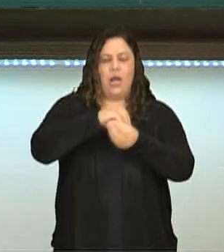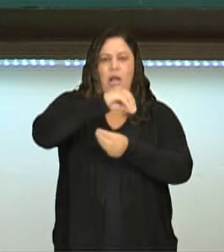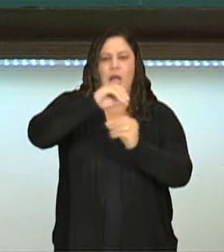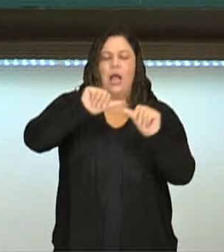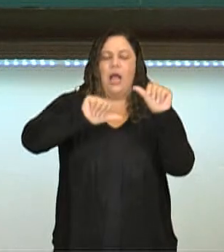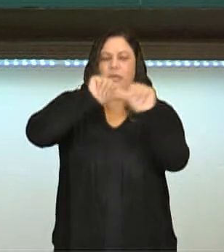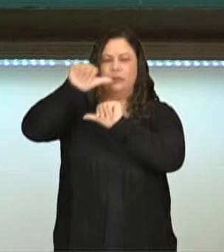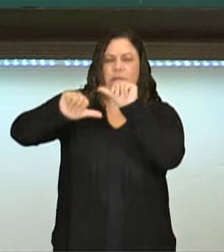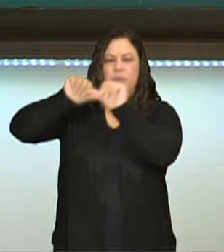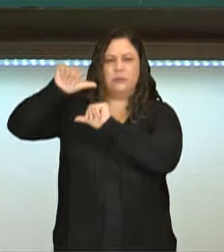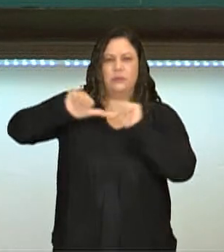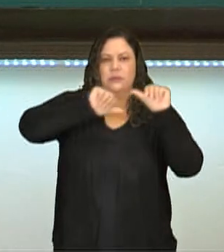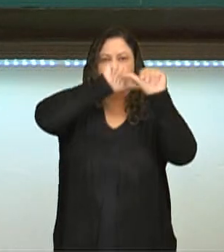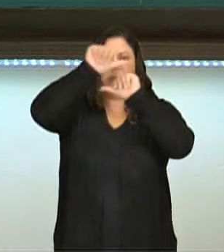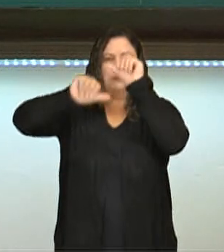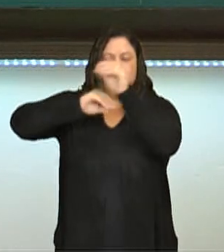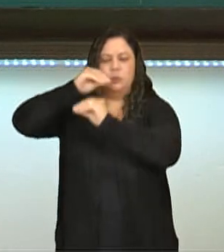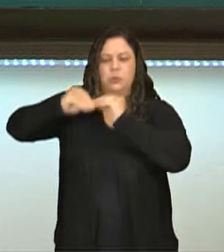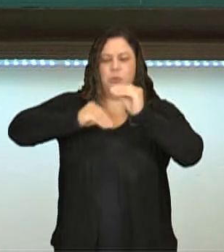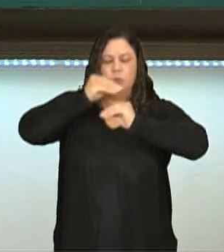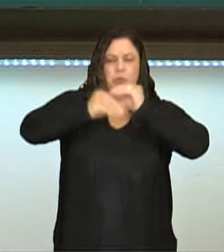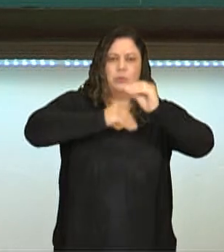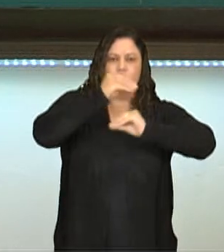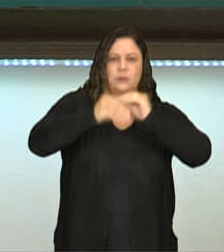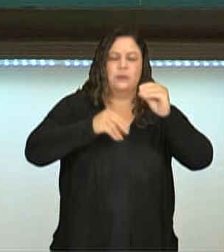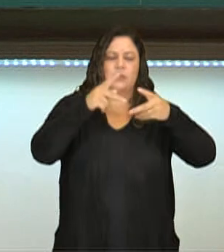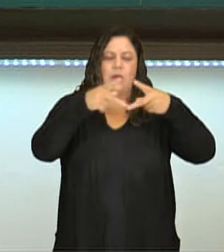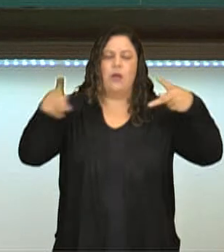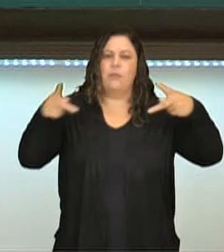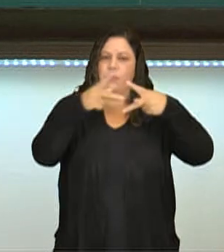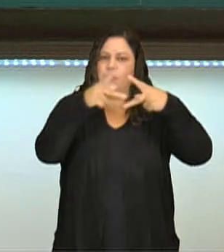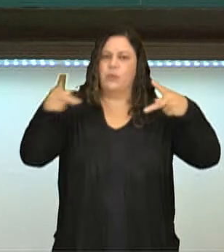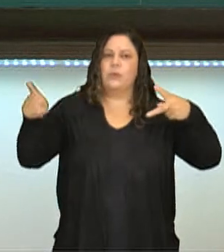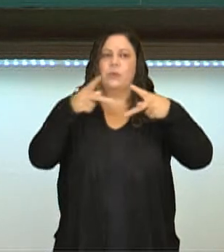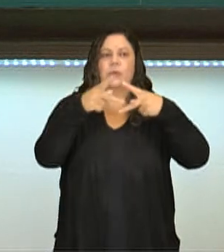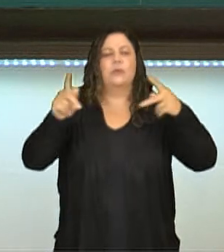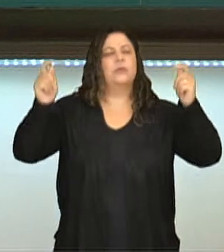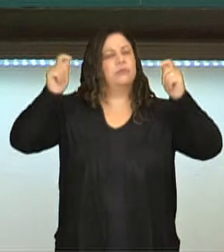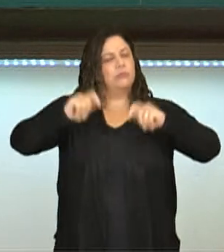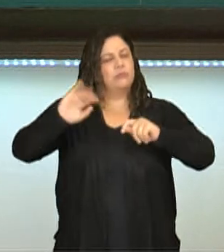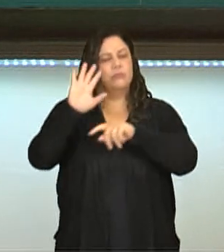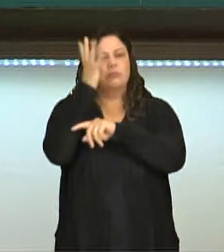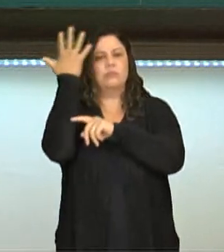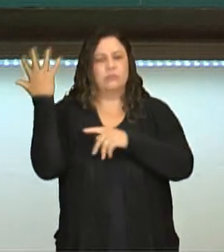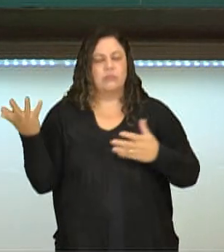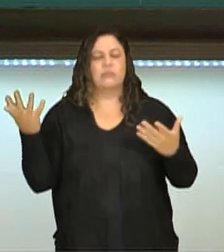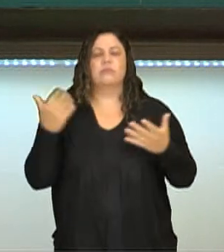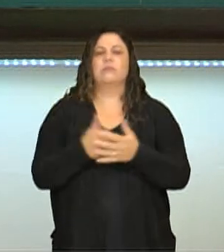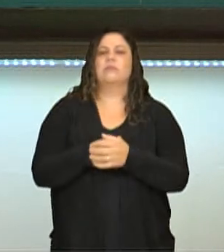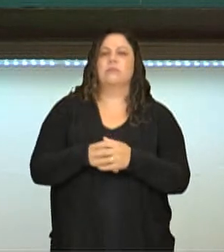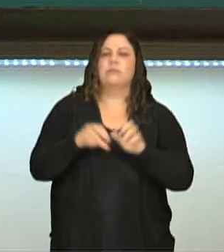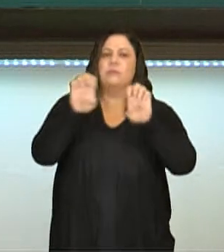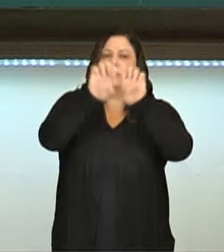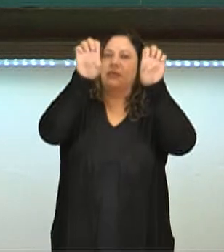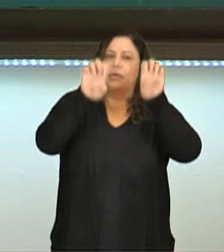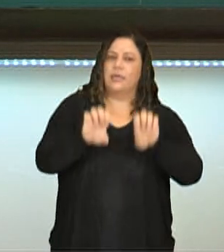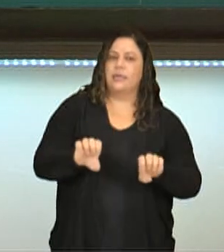enzimas, as proteínas que permitem com que isso aconteça, tá? Quando você for falar de estrutura, você vai falar lá da